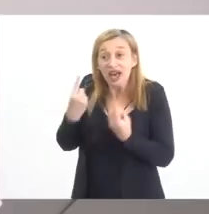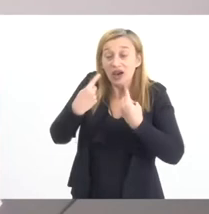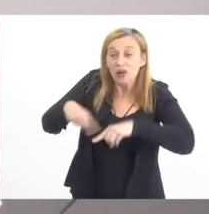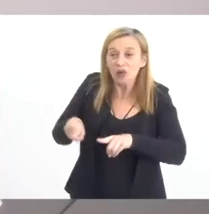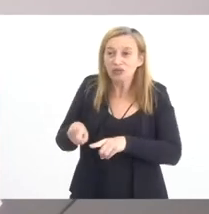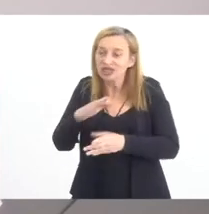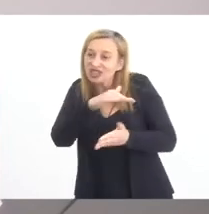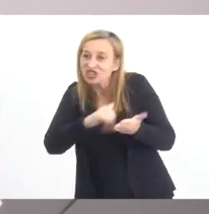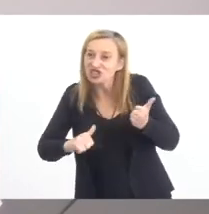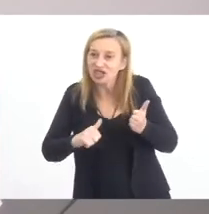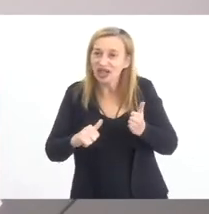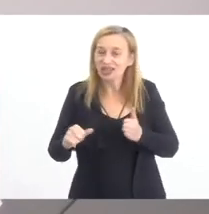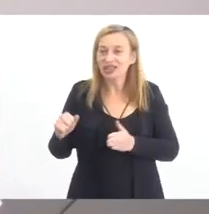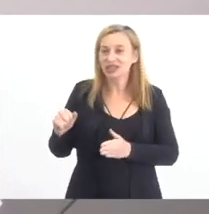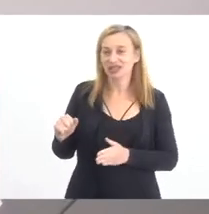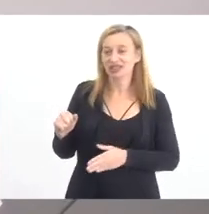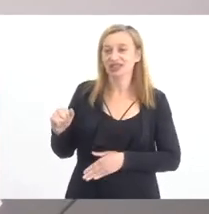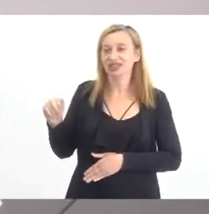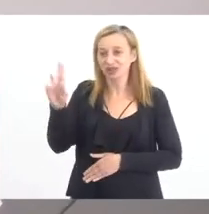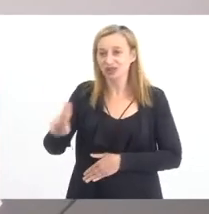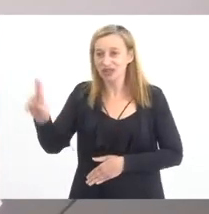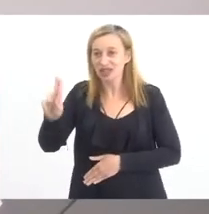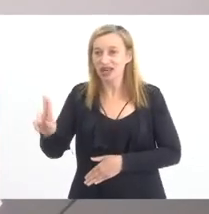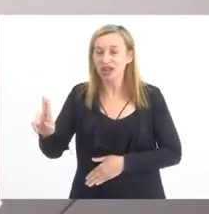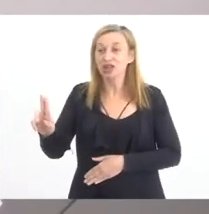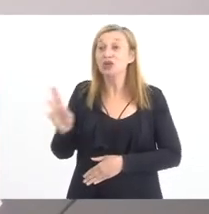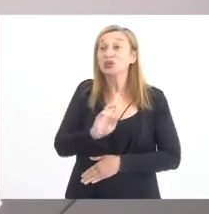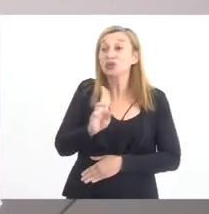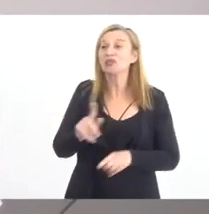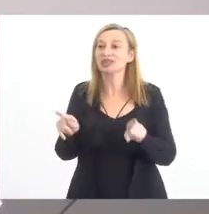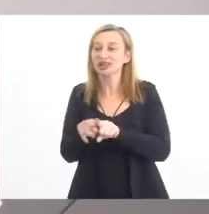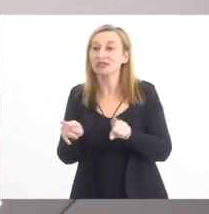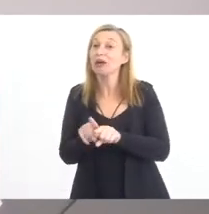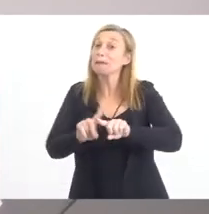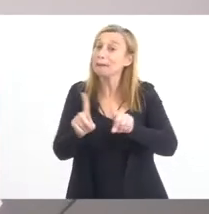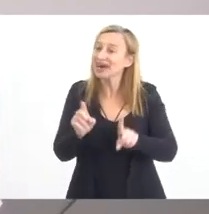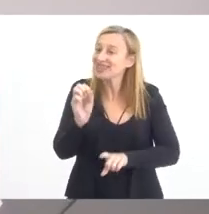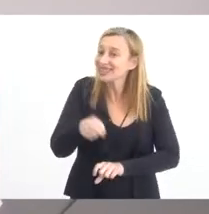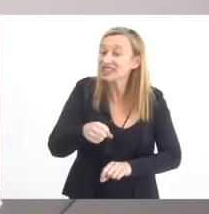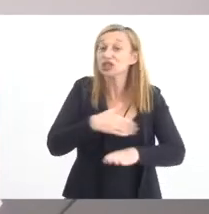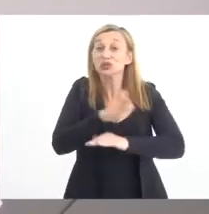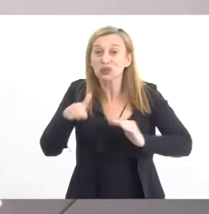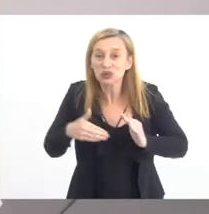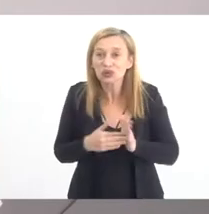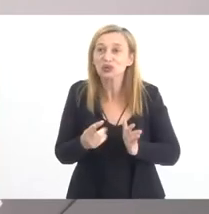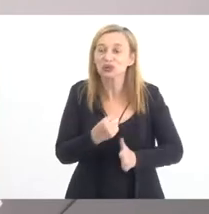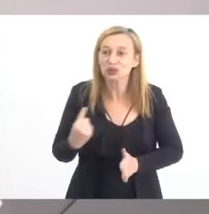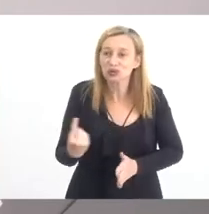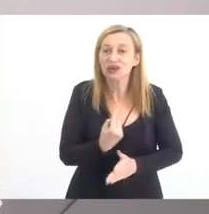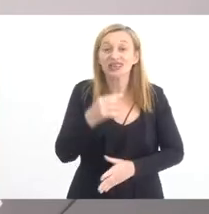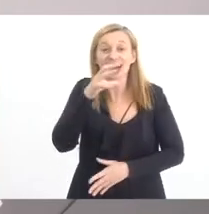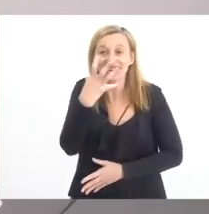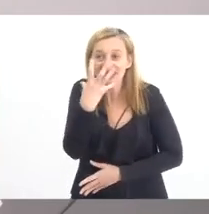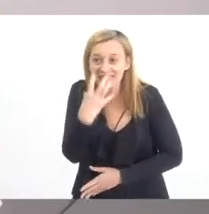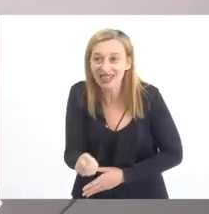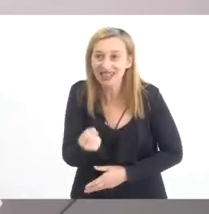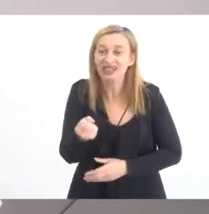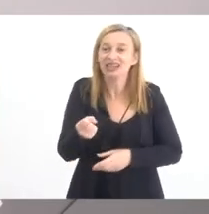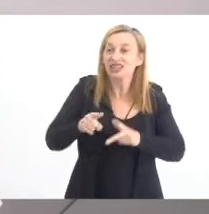a retirada da UESO e do termo, o nome da UESO. Mas, sim, todos somos favoráveis à